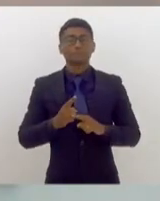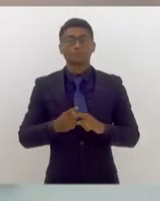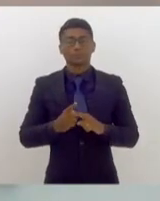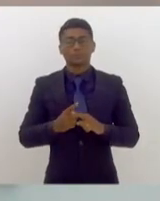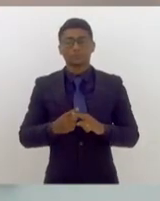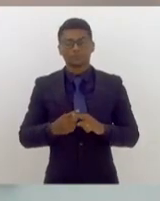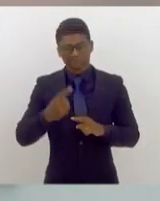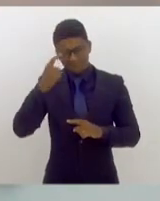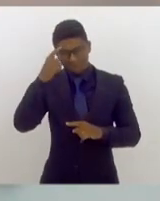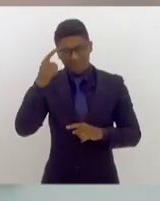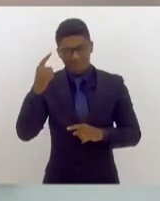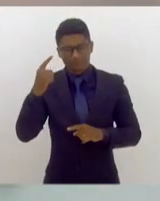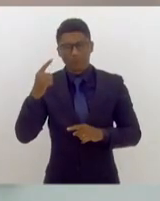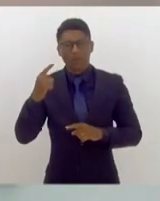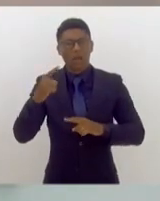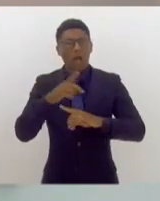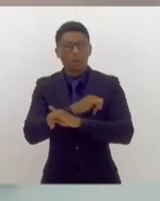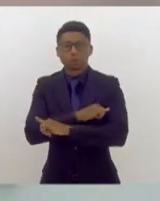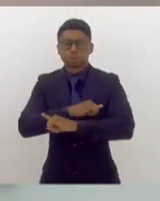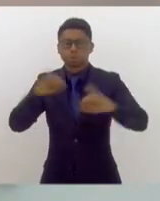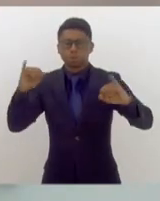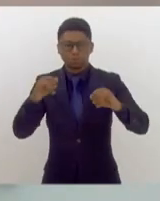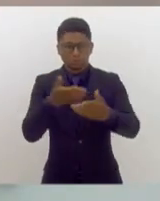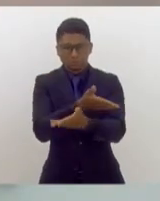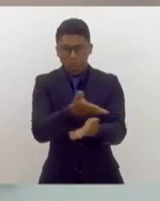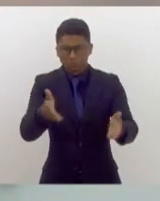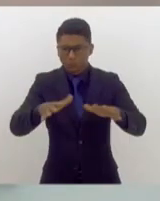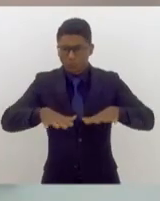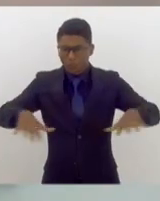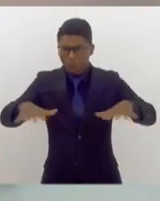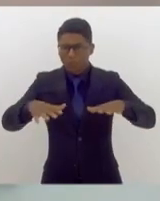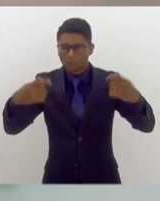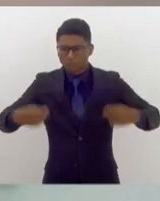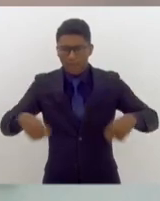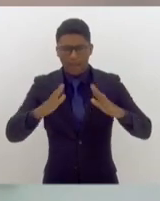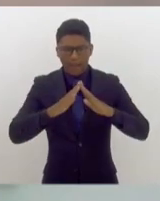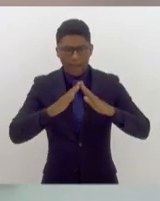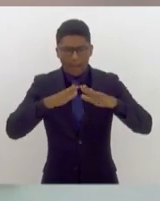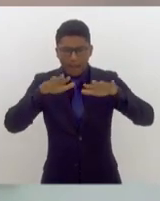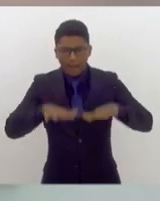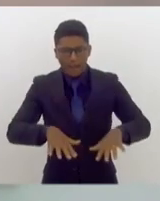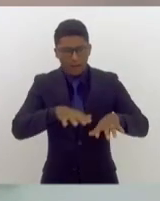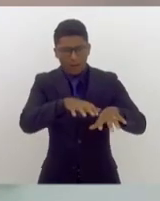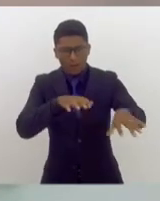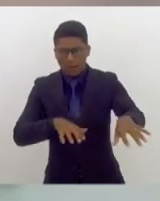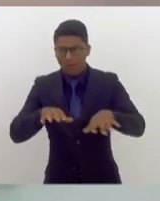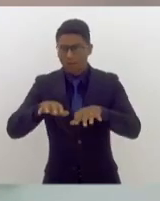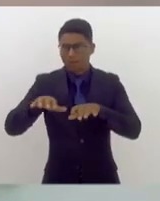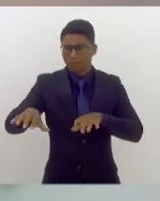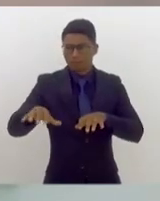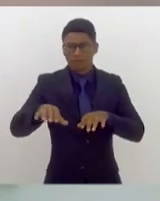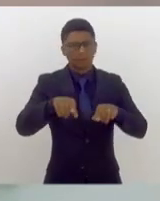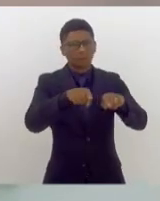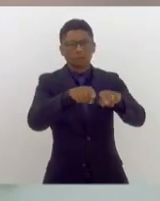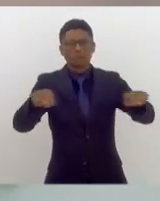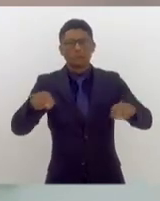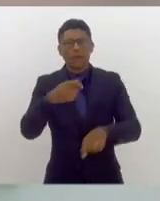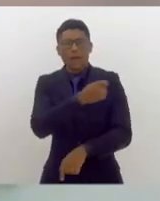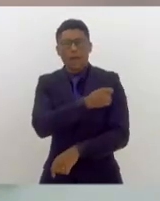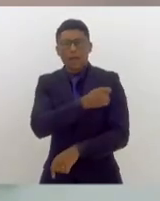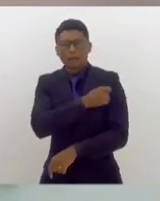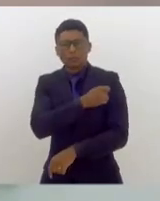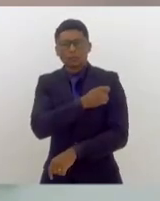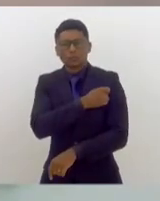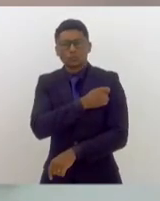de decretado o isolamento social, os nossos alunos da rede privada estavam nas suas casas